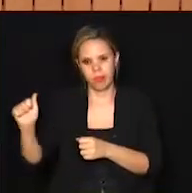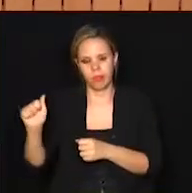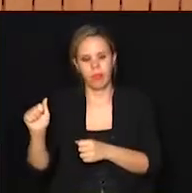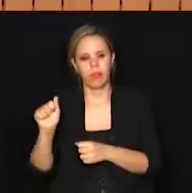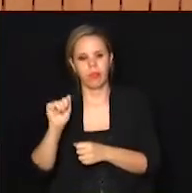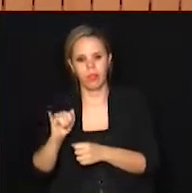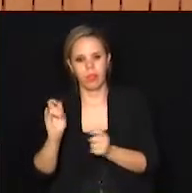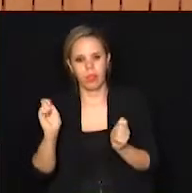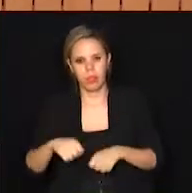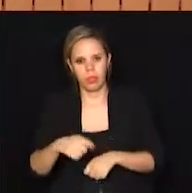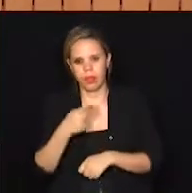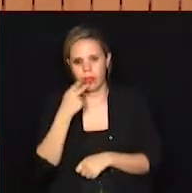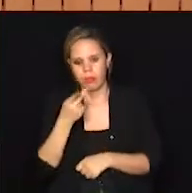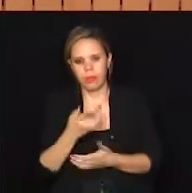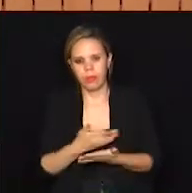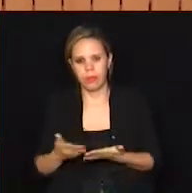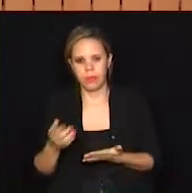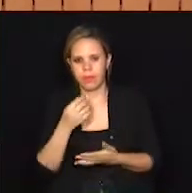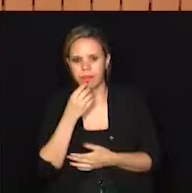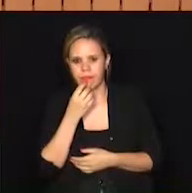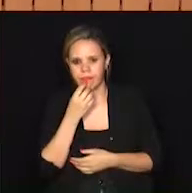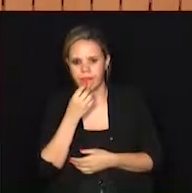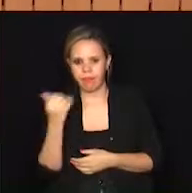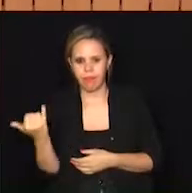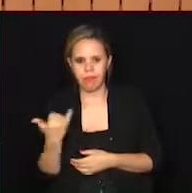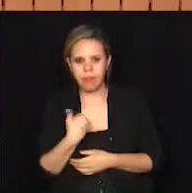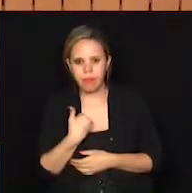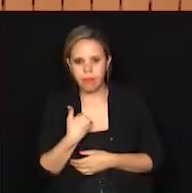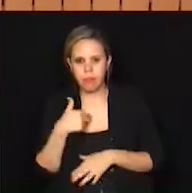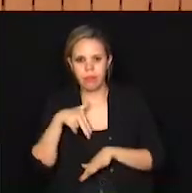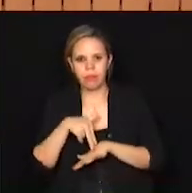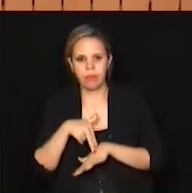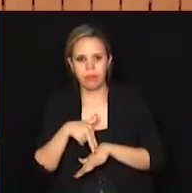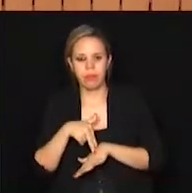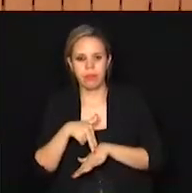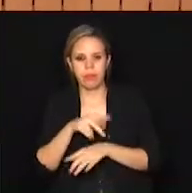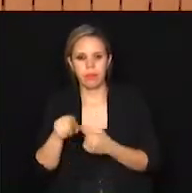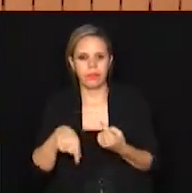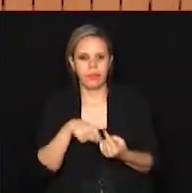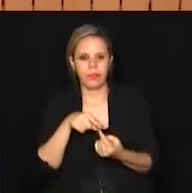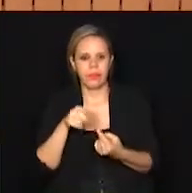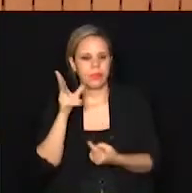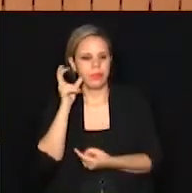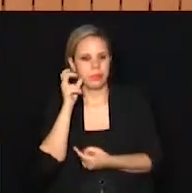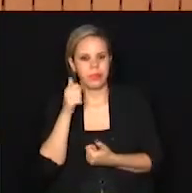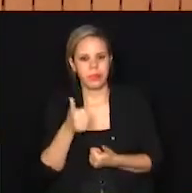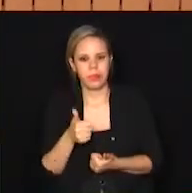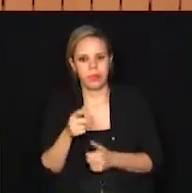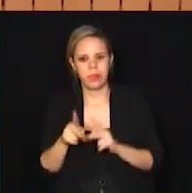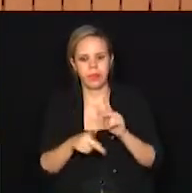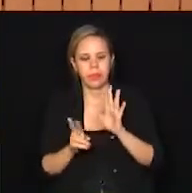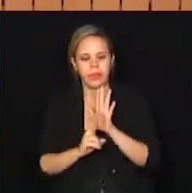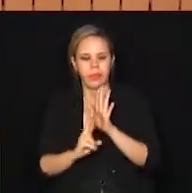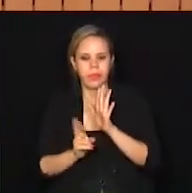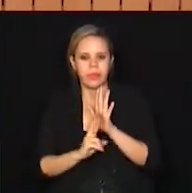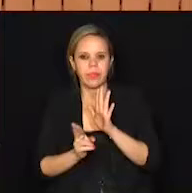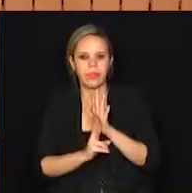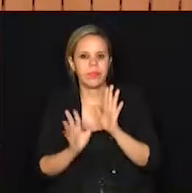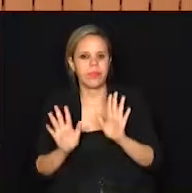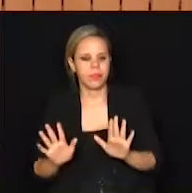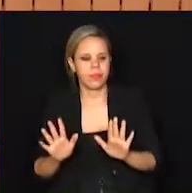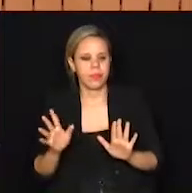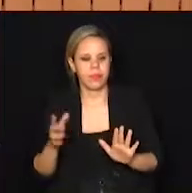ela já poderia fazer uma fala. Ela até me disse que ela veio muito no objetivo também de ouvir as representações, mas eu acho